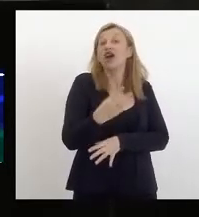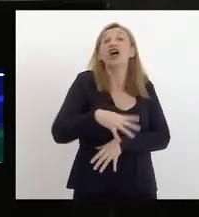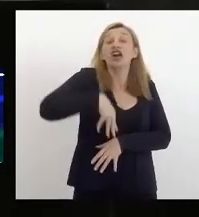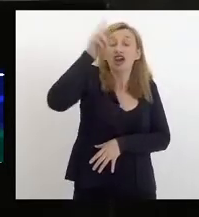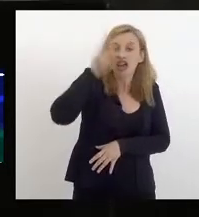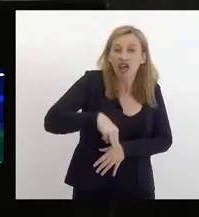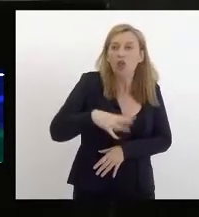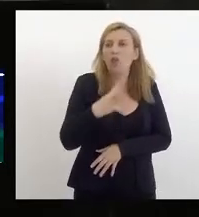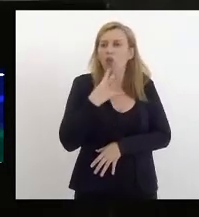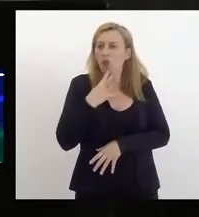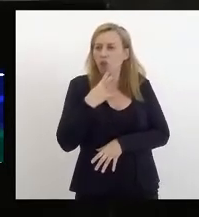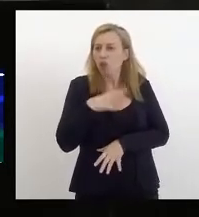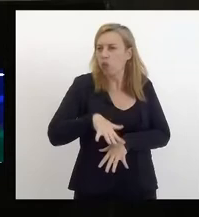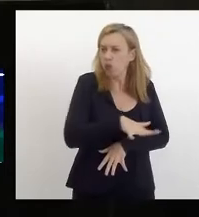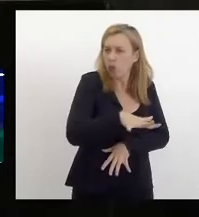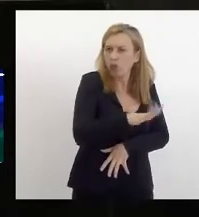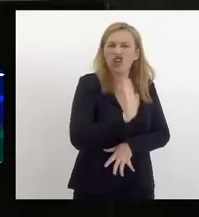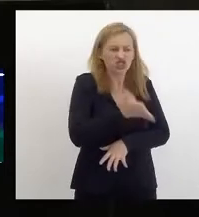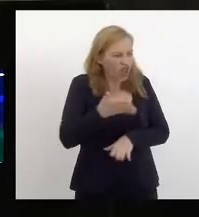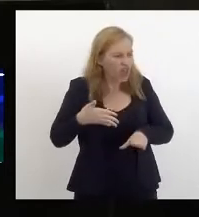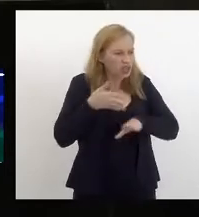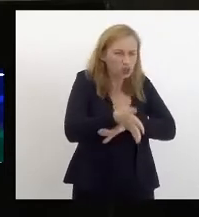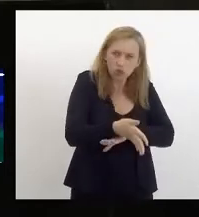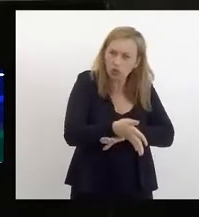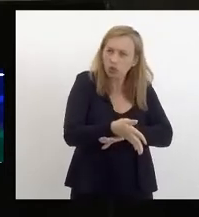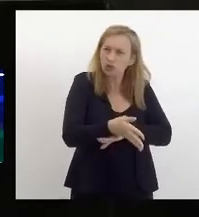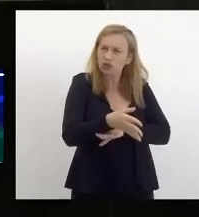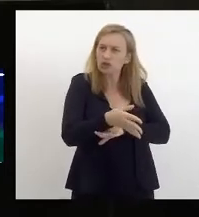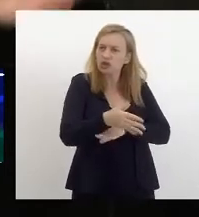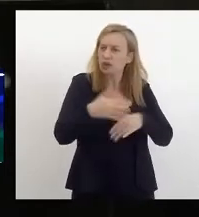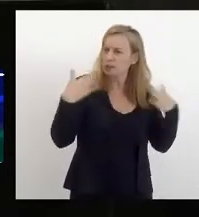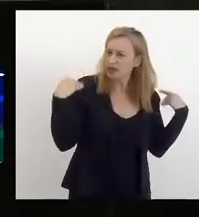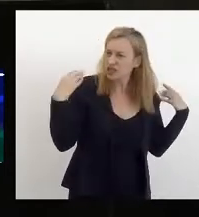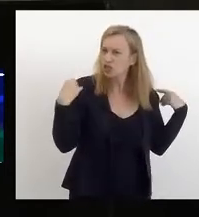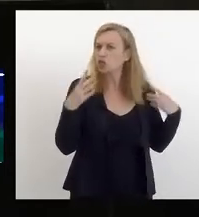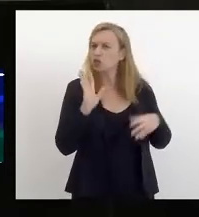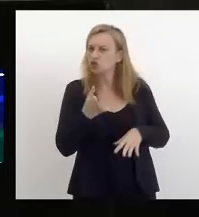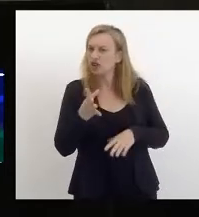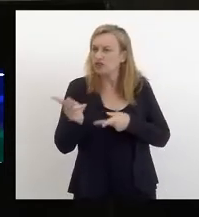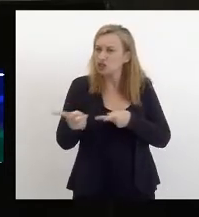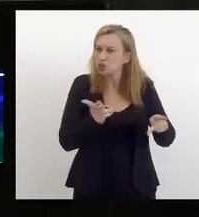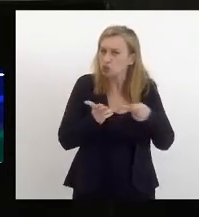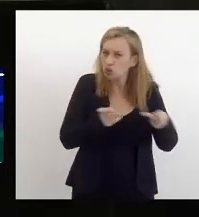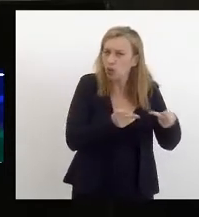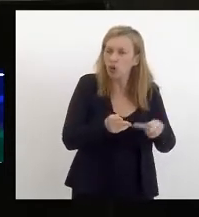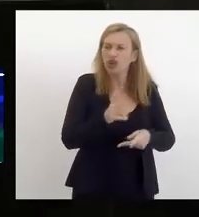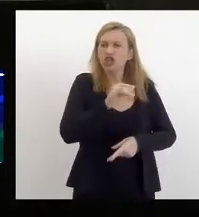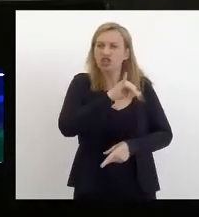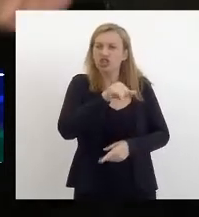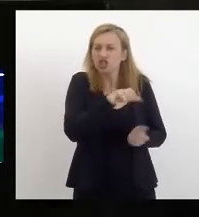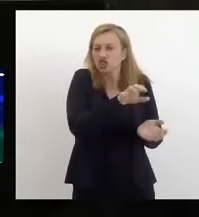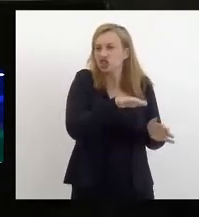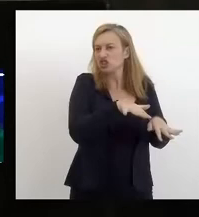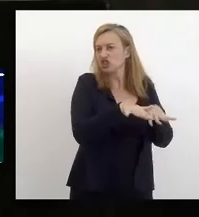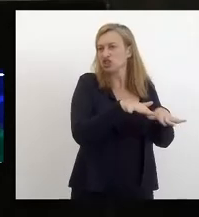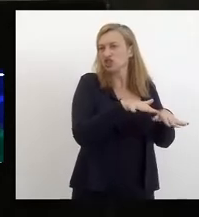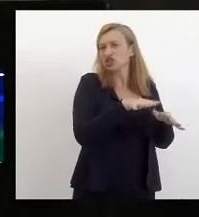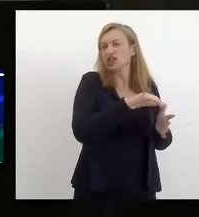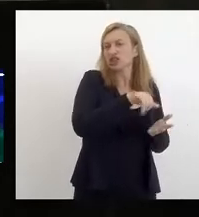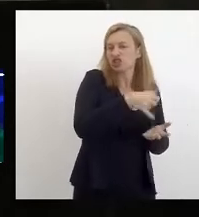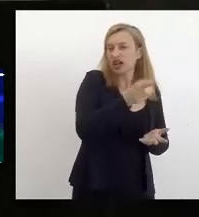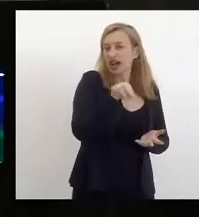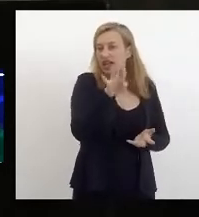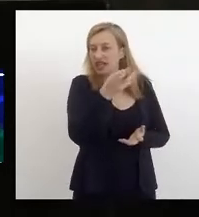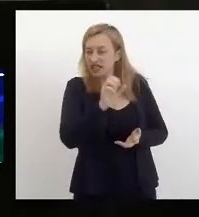território de favela do Rio de Janeiro quem já entrou e já circulou que conhece um pouco senso Jacarezinho seja Rocinha seja o